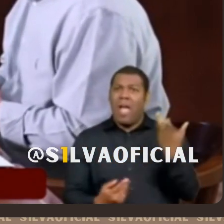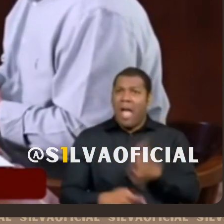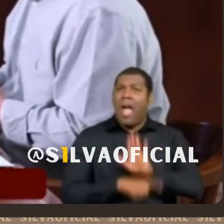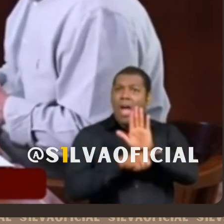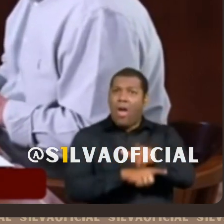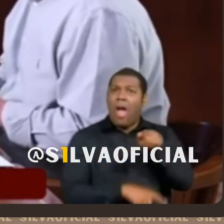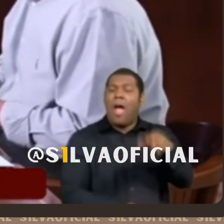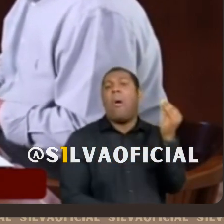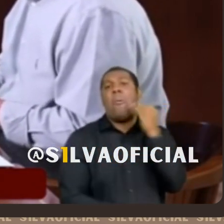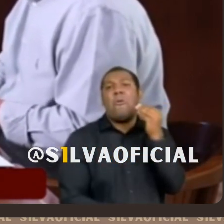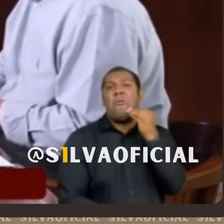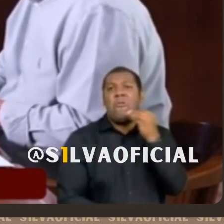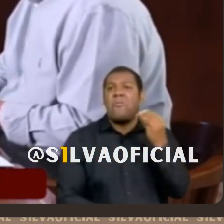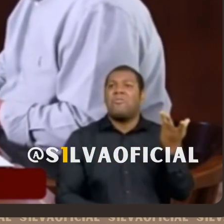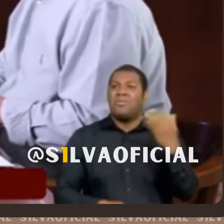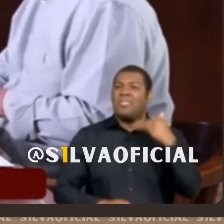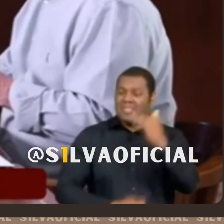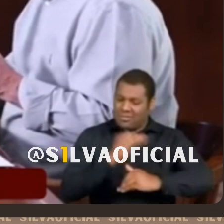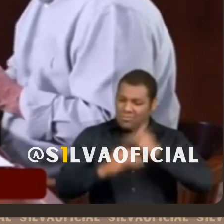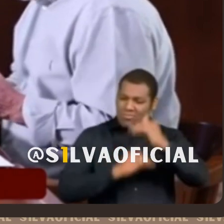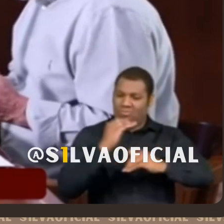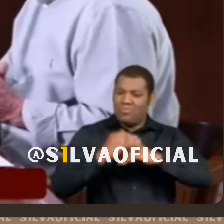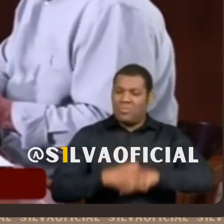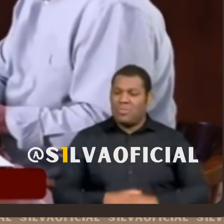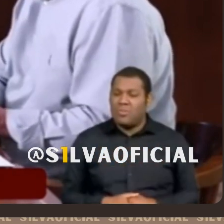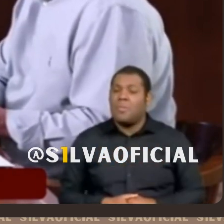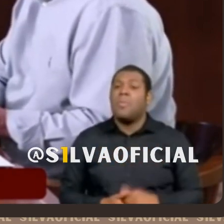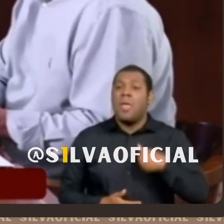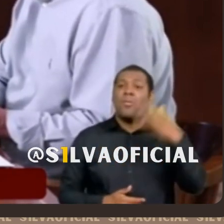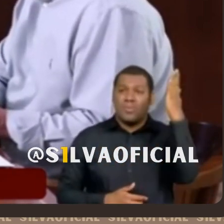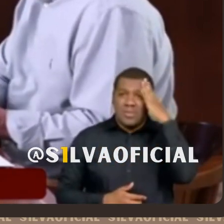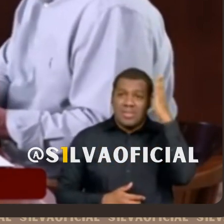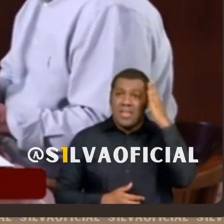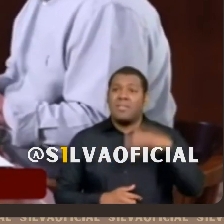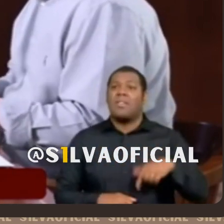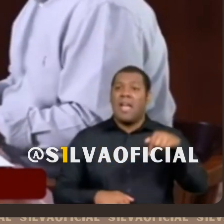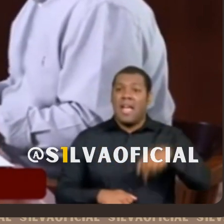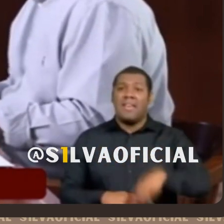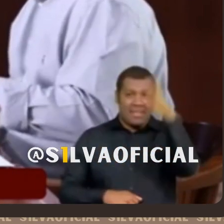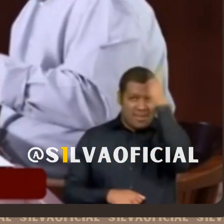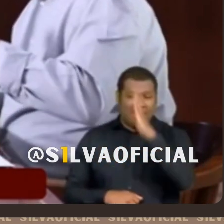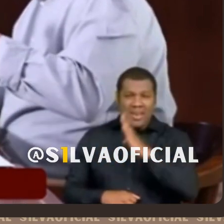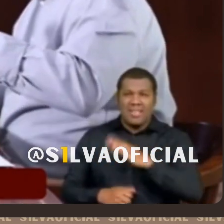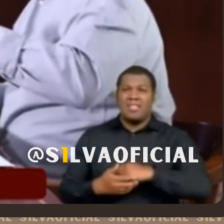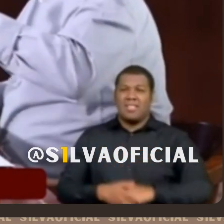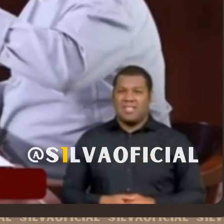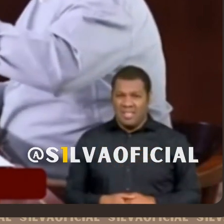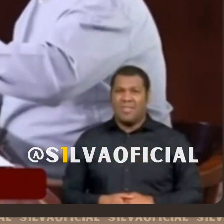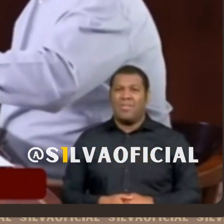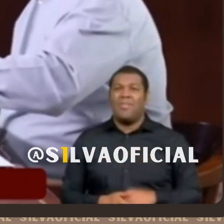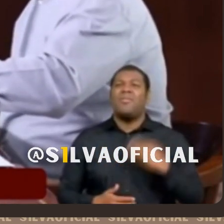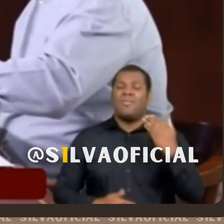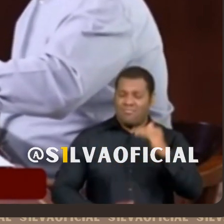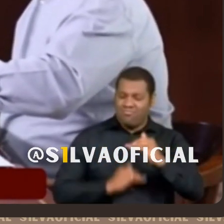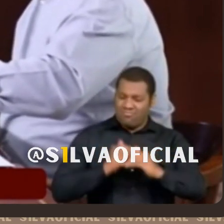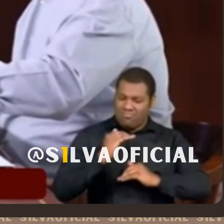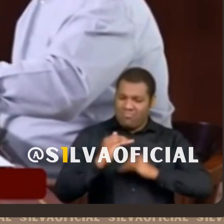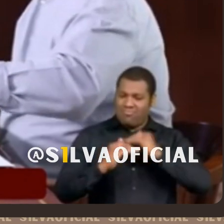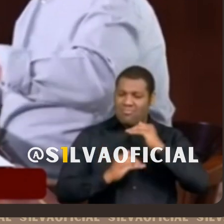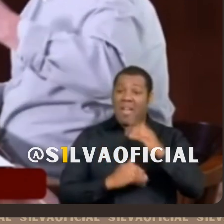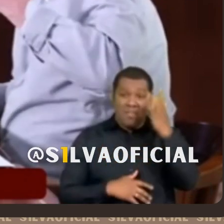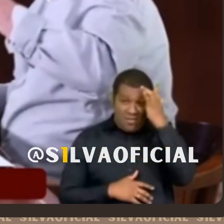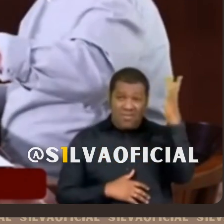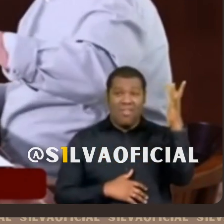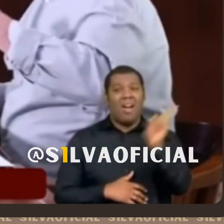eu estou convencido que esse país que a gente sonha, a gente está construindo. Não é uma coisa fácil. A gente tinha chegado perto em